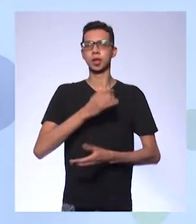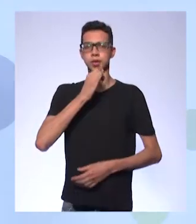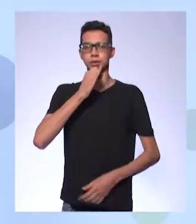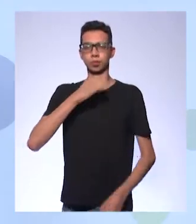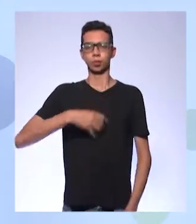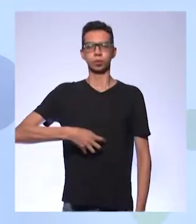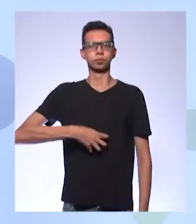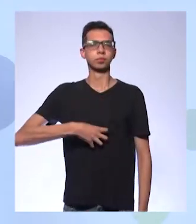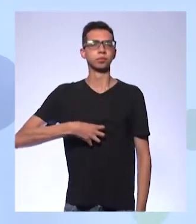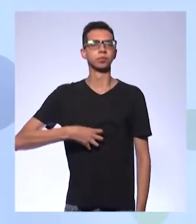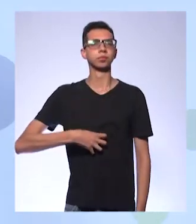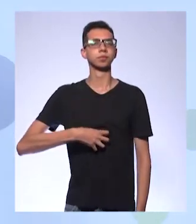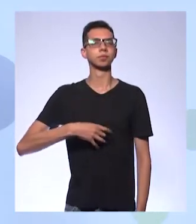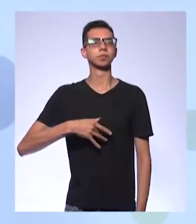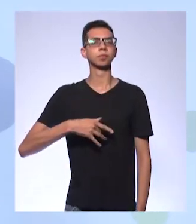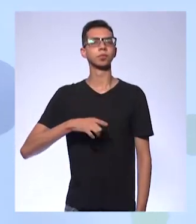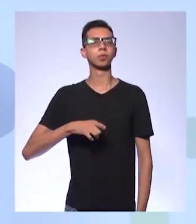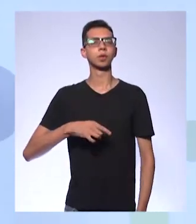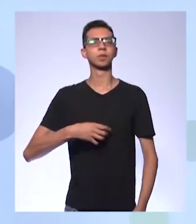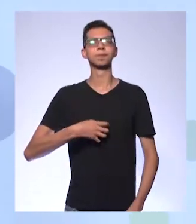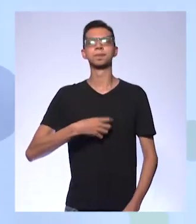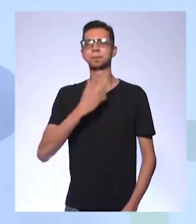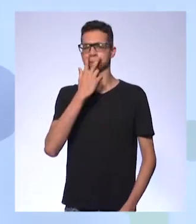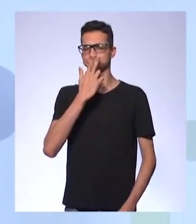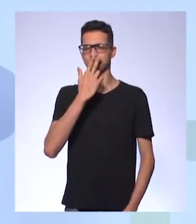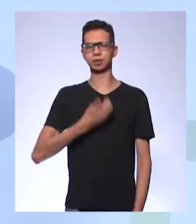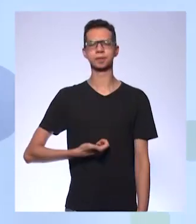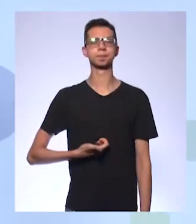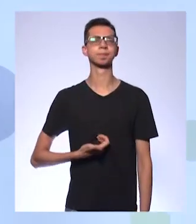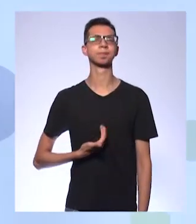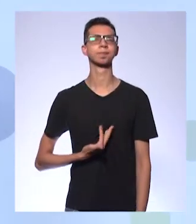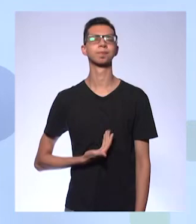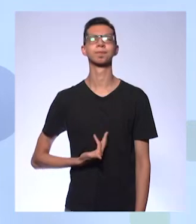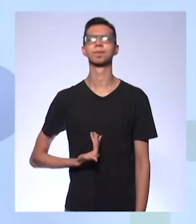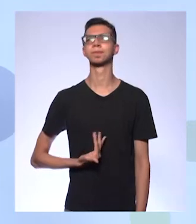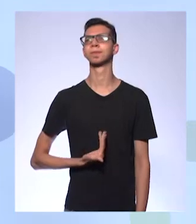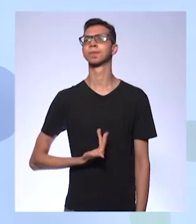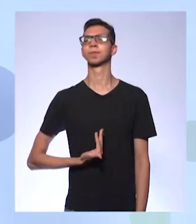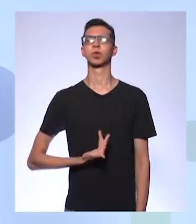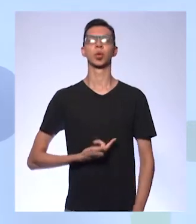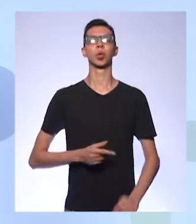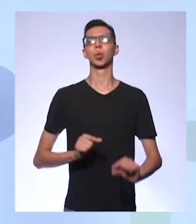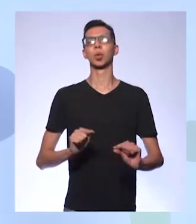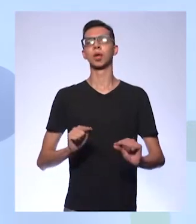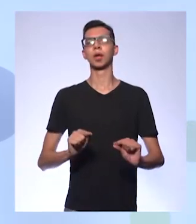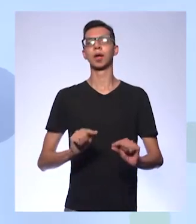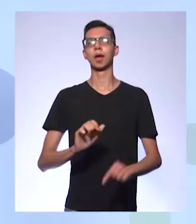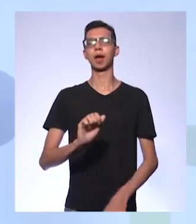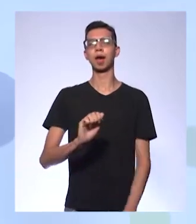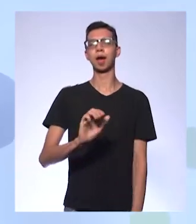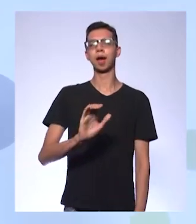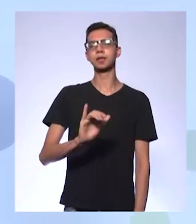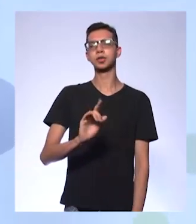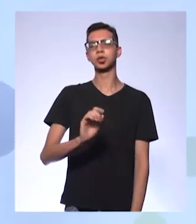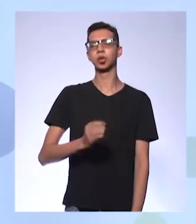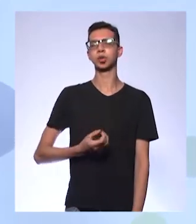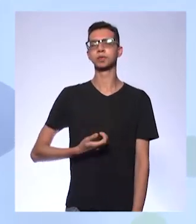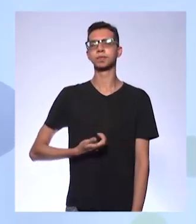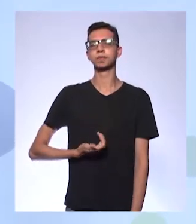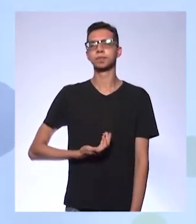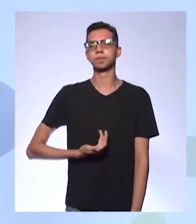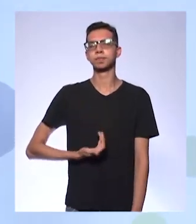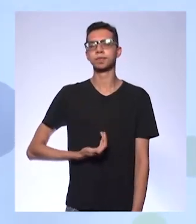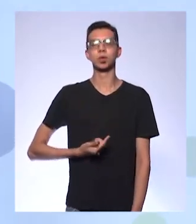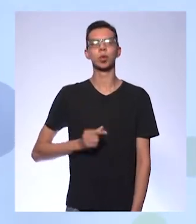aquela sensação de queimação. Que ácidos estão envolvidos no processo digestivo? Isso